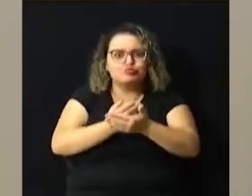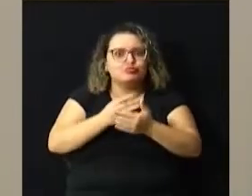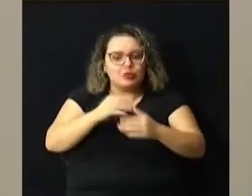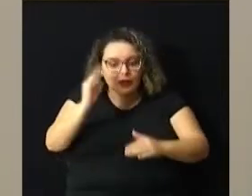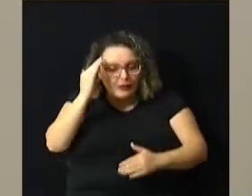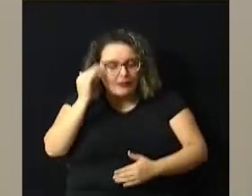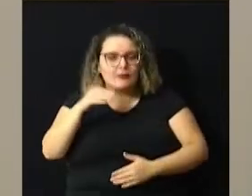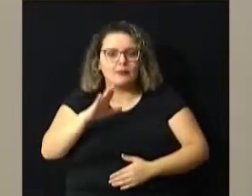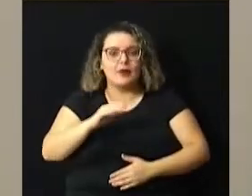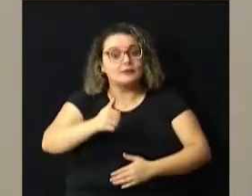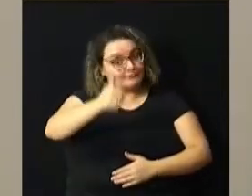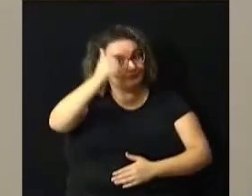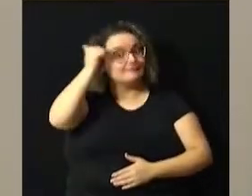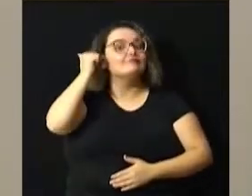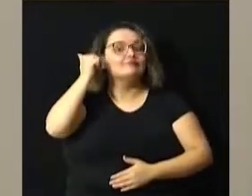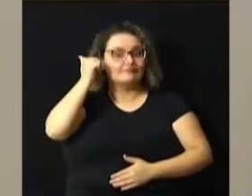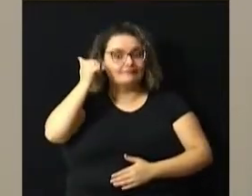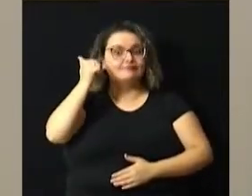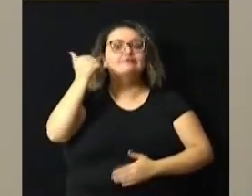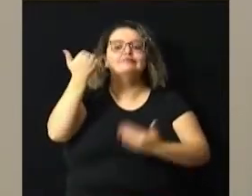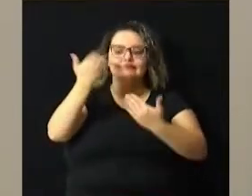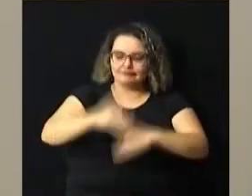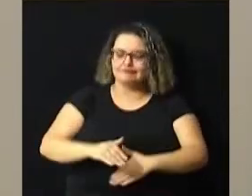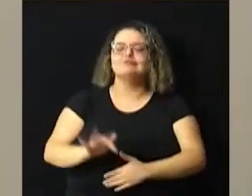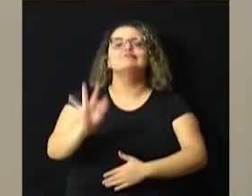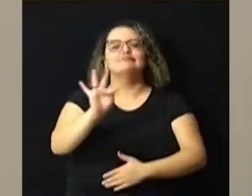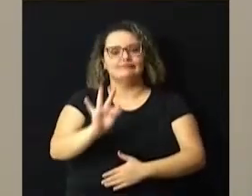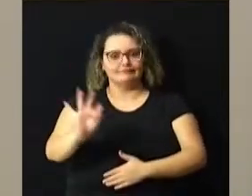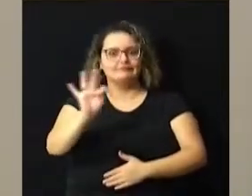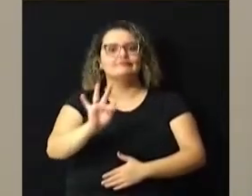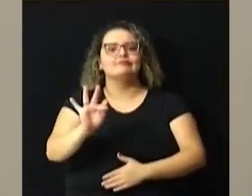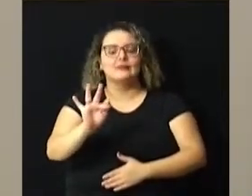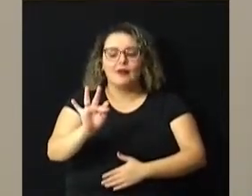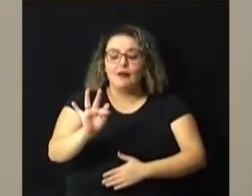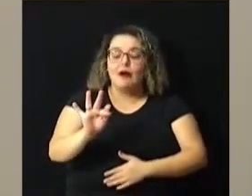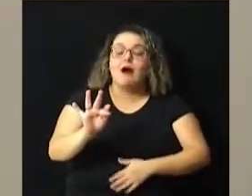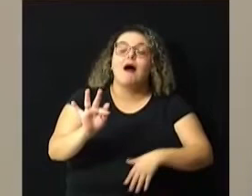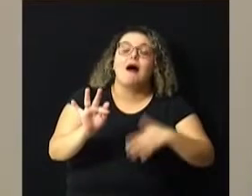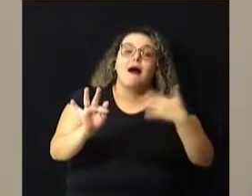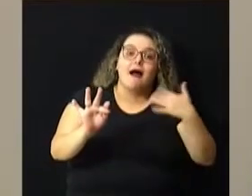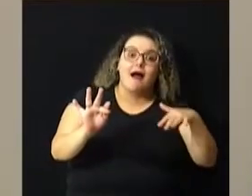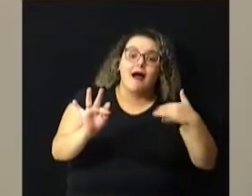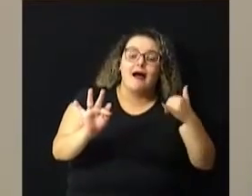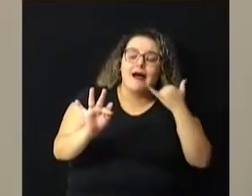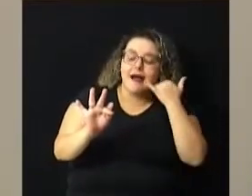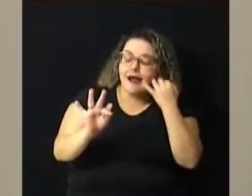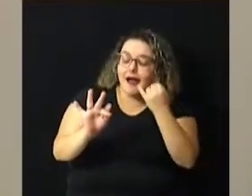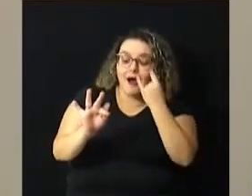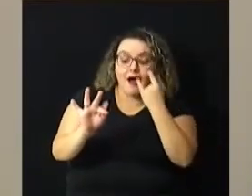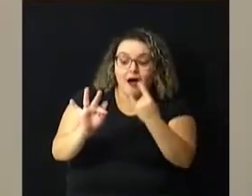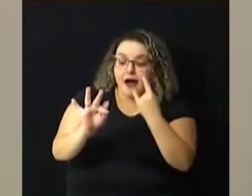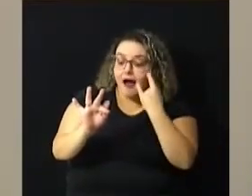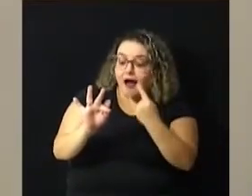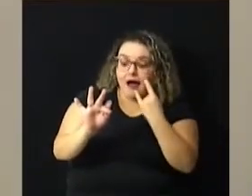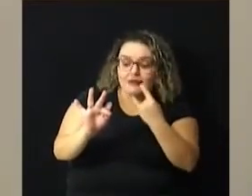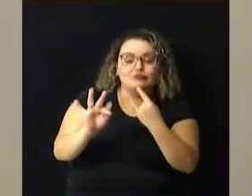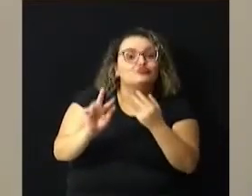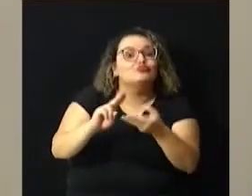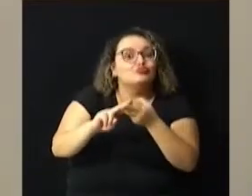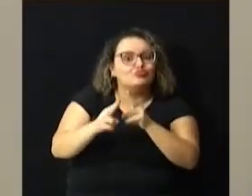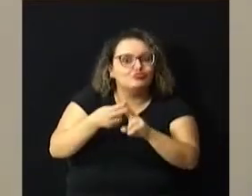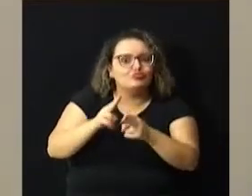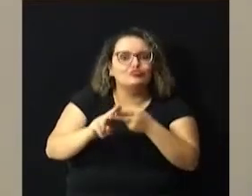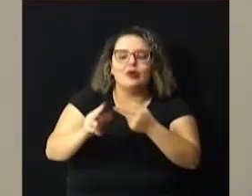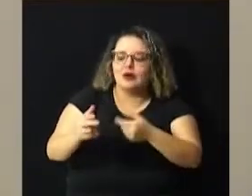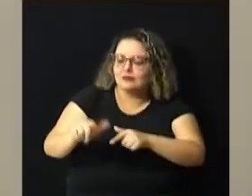para a faculdade. E durante a faculdade foi que eu comecei realmente a me interessar, a desenvolver as habilidades, né? Trabalhar